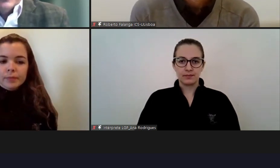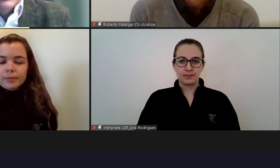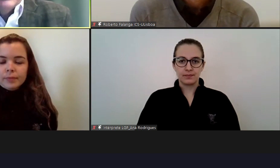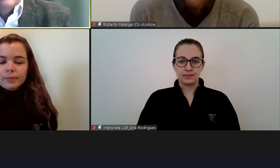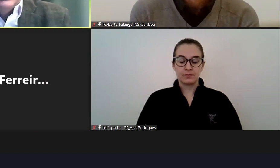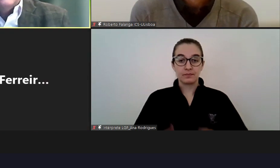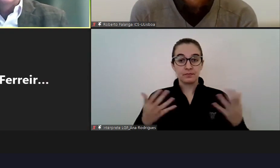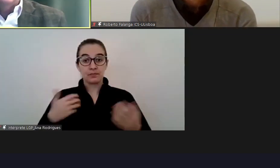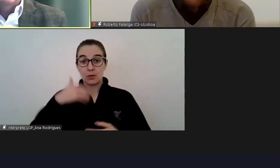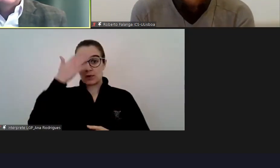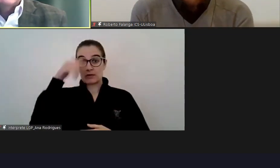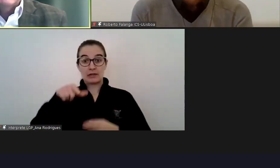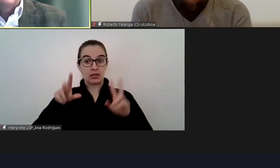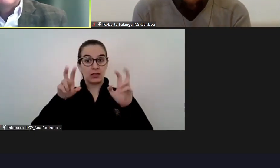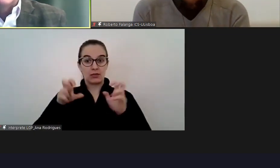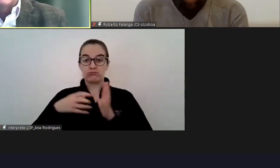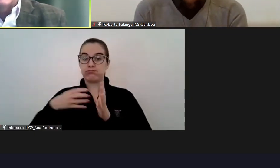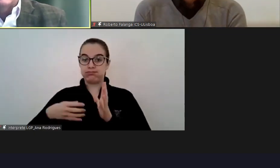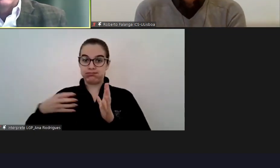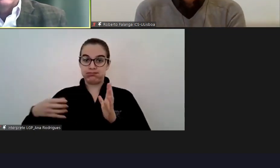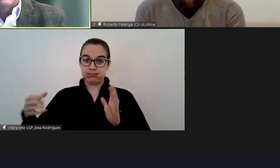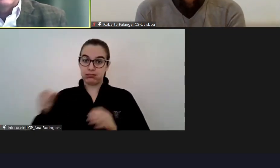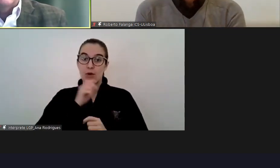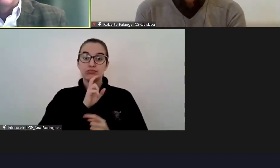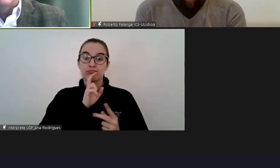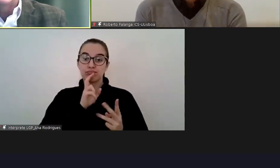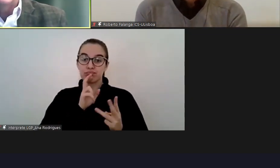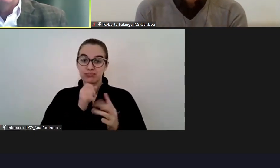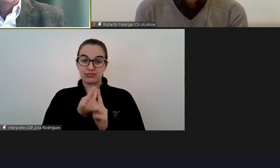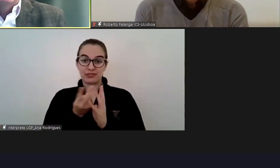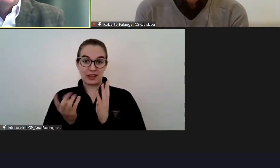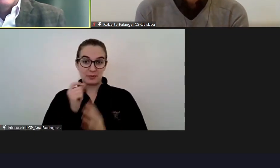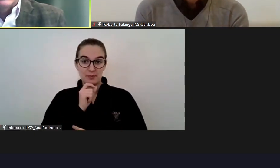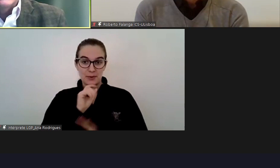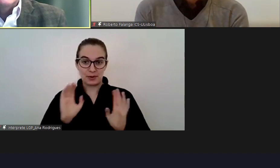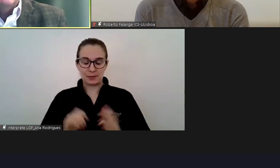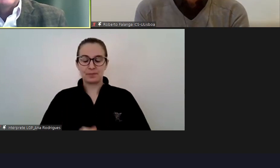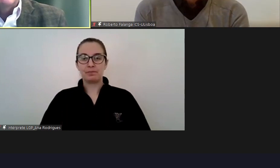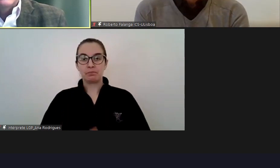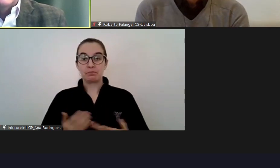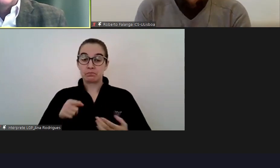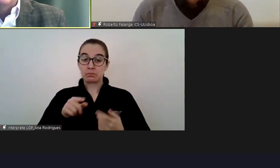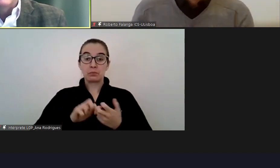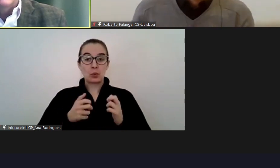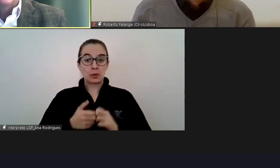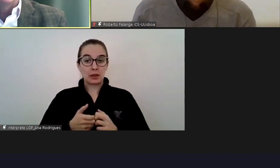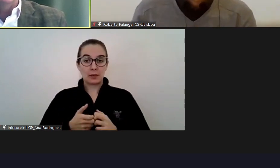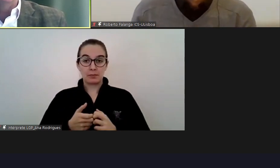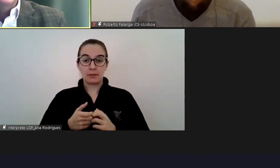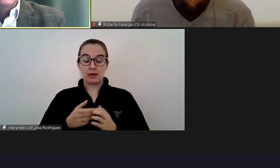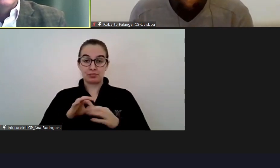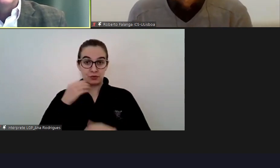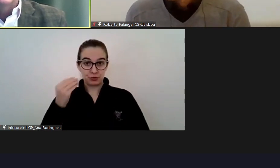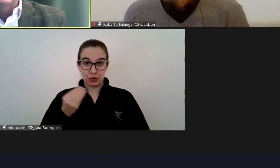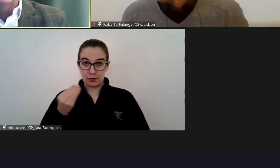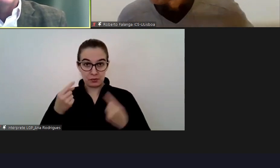Acho que é uma questão complicada e que tem várias ramificações, porque se é um problema simplesmente de